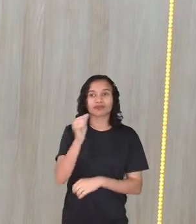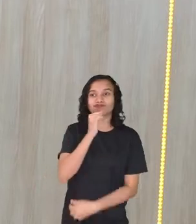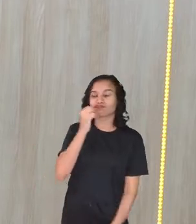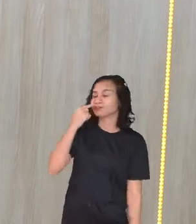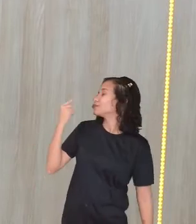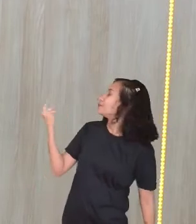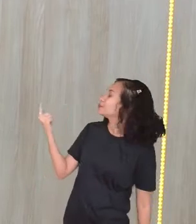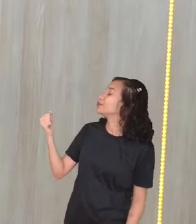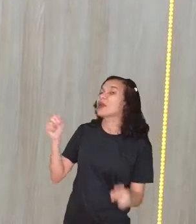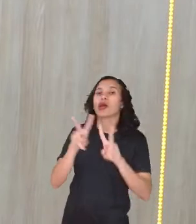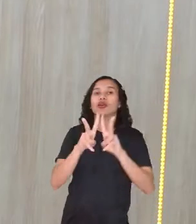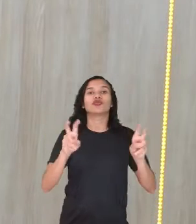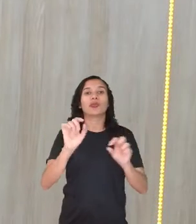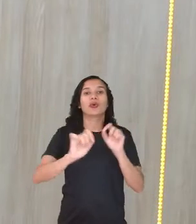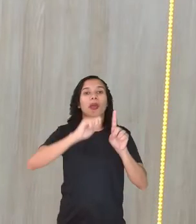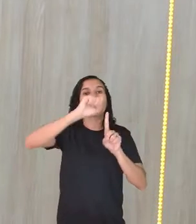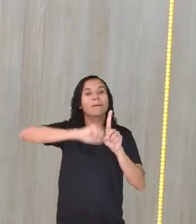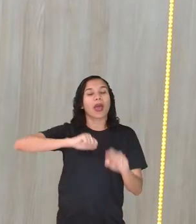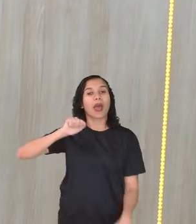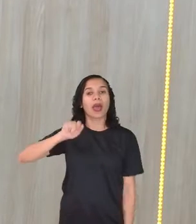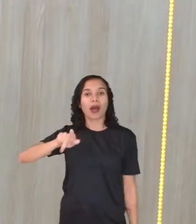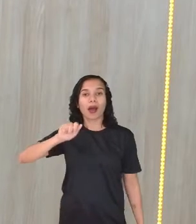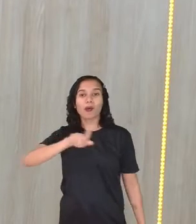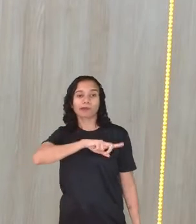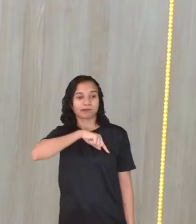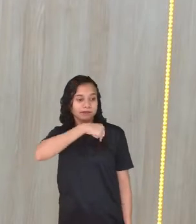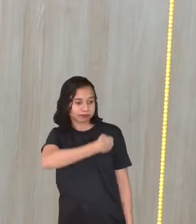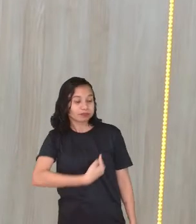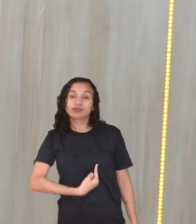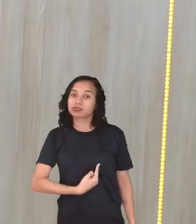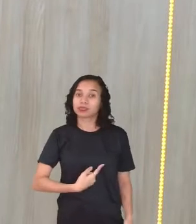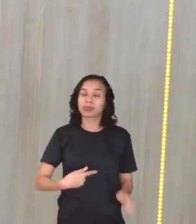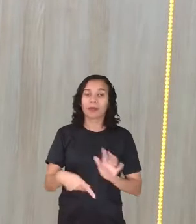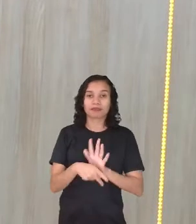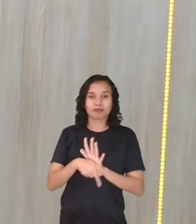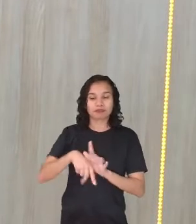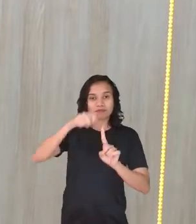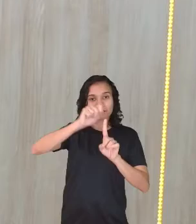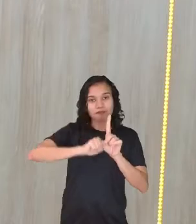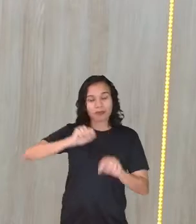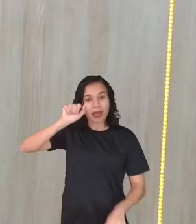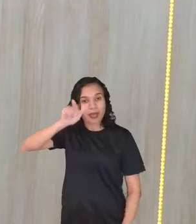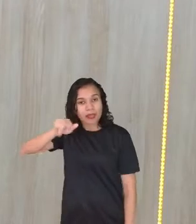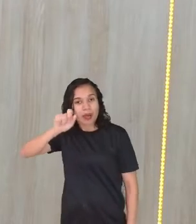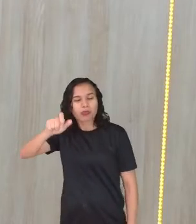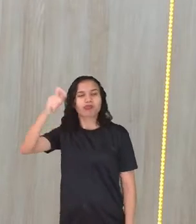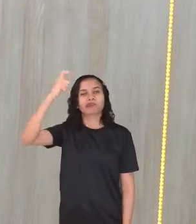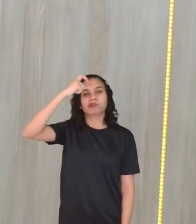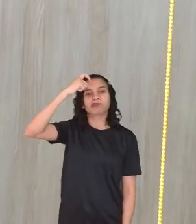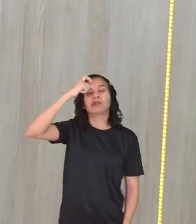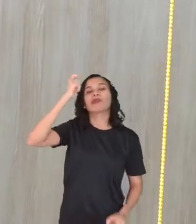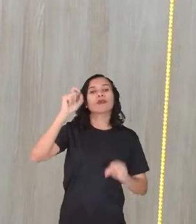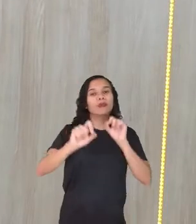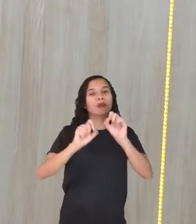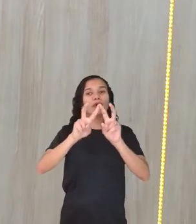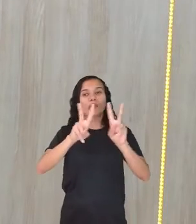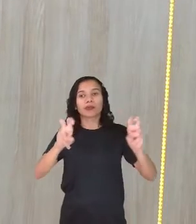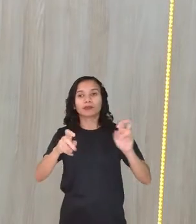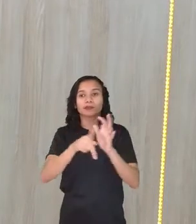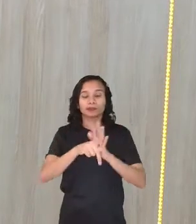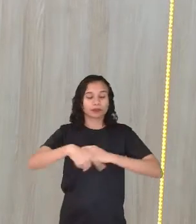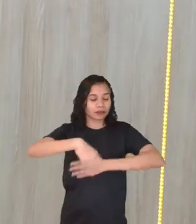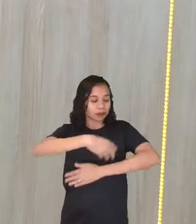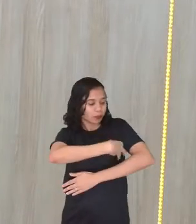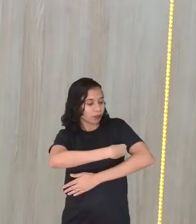em relação ao mês de agosto. Gente, na questão do mês de agosto, a conscientização, a gente tem em relação ao